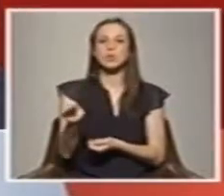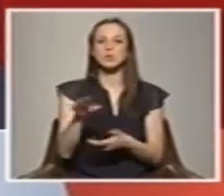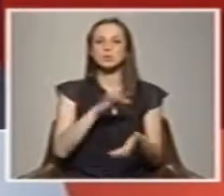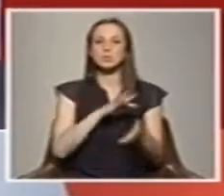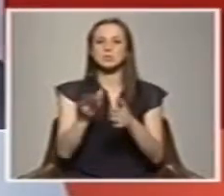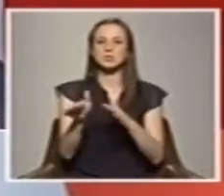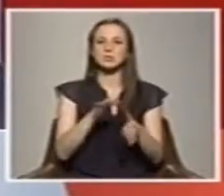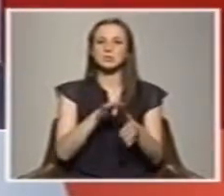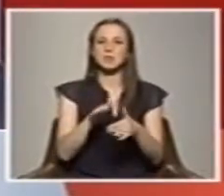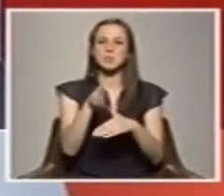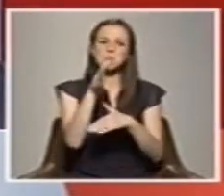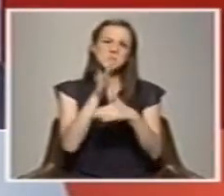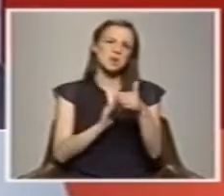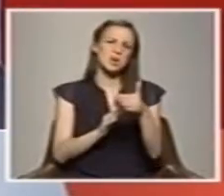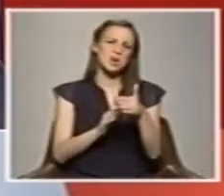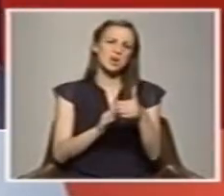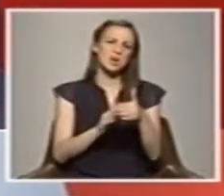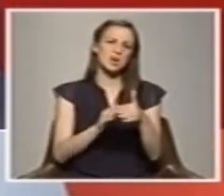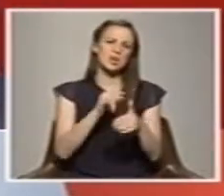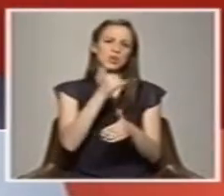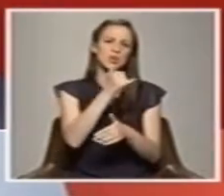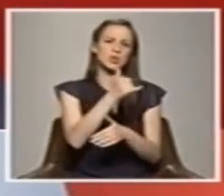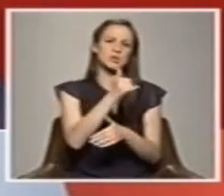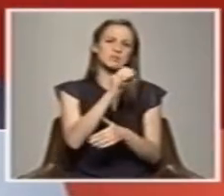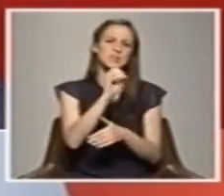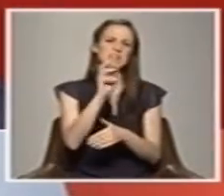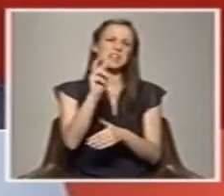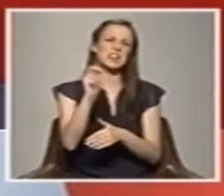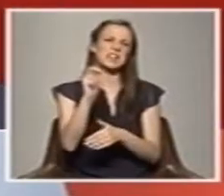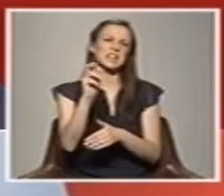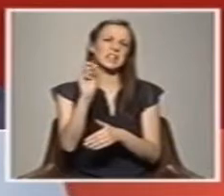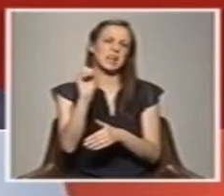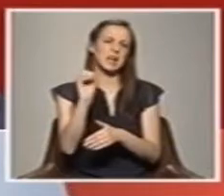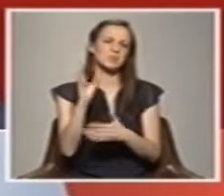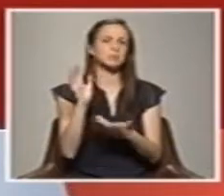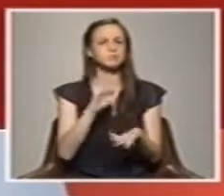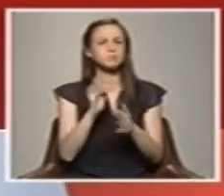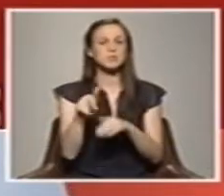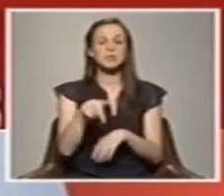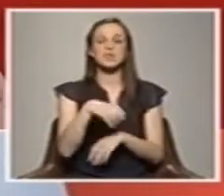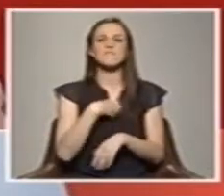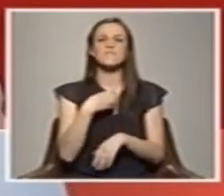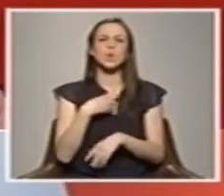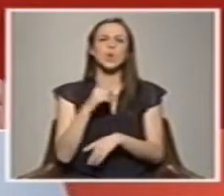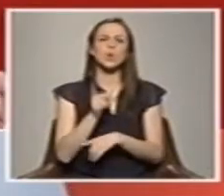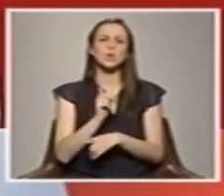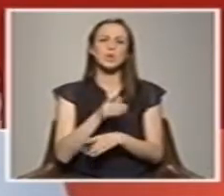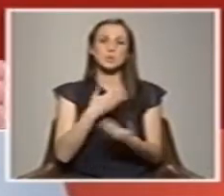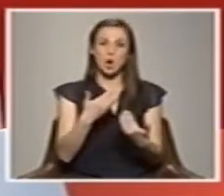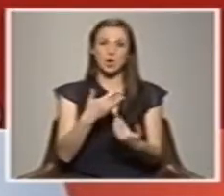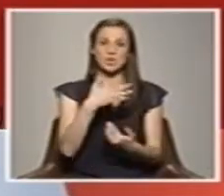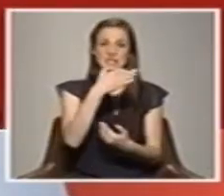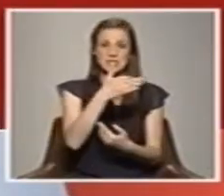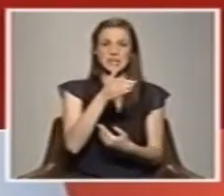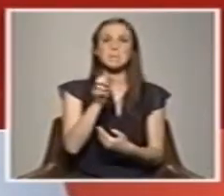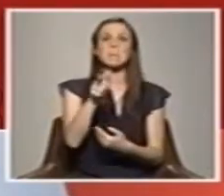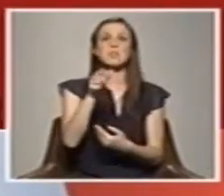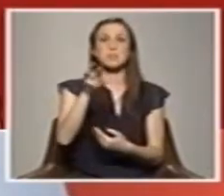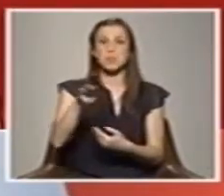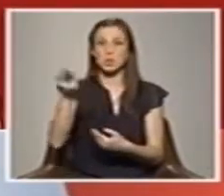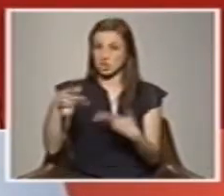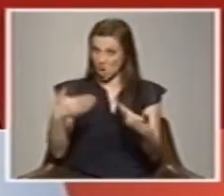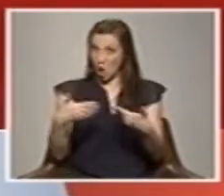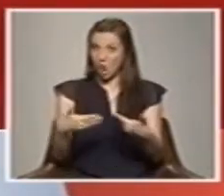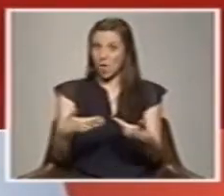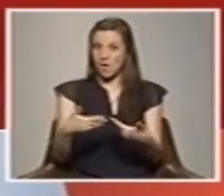lá. 9 mil milhões, 2030. De pessoas, mas isso significa, neste momento somos à volta dos 7 mil milhões. Certo. Isso significa